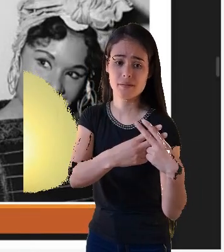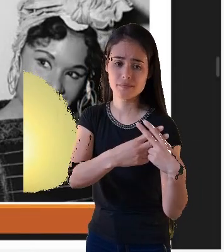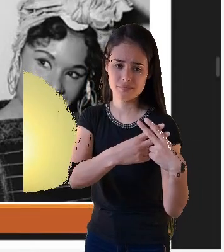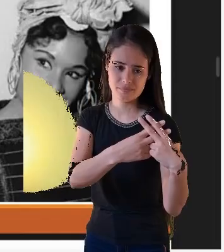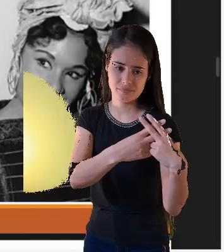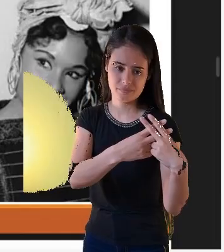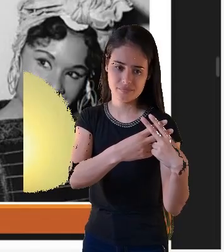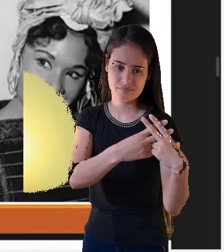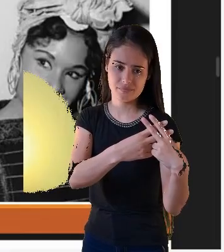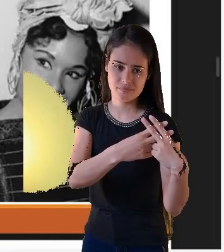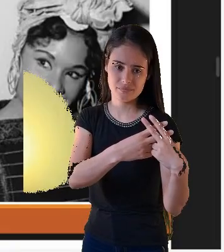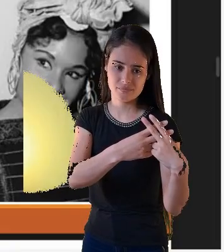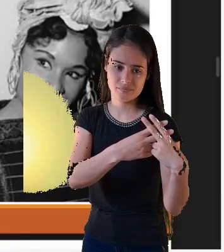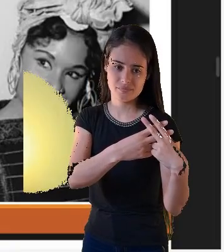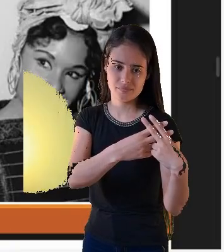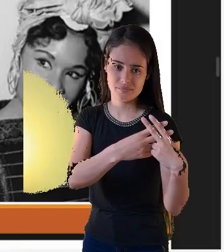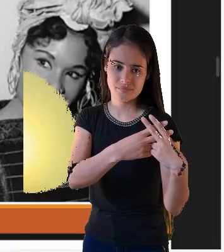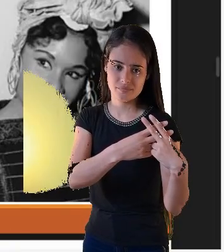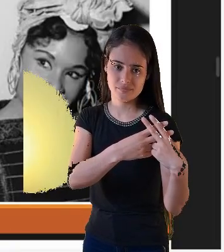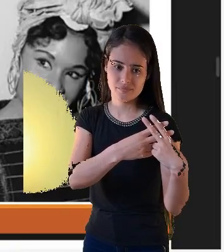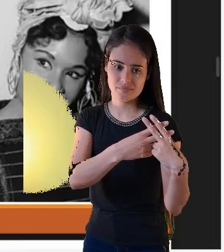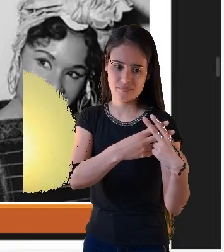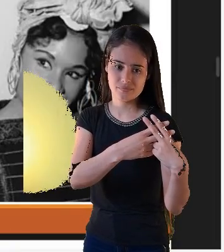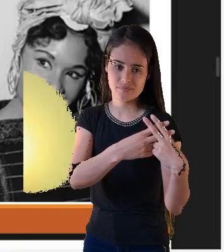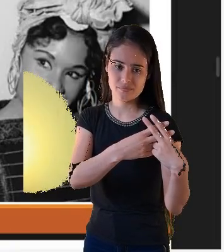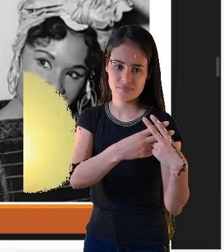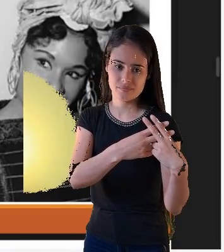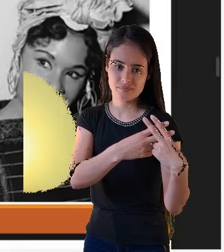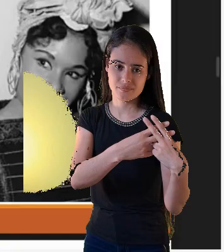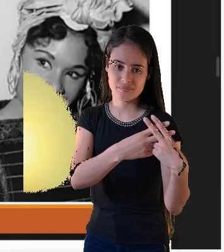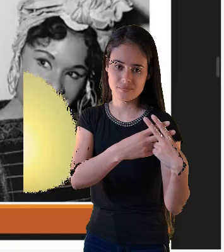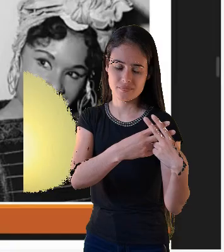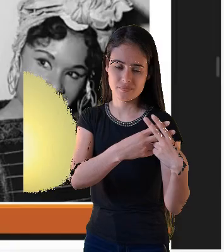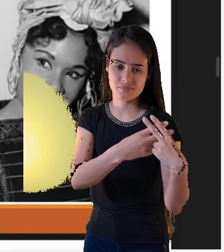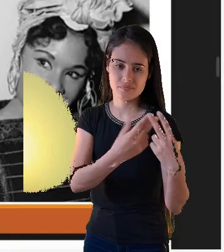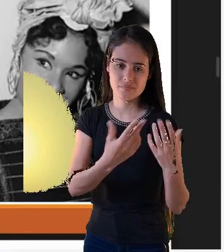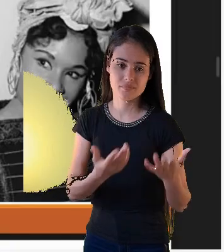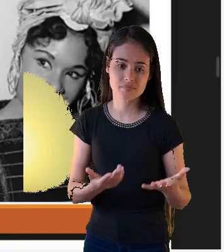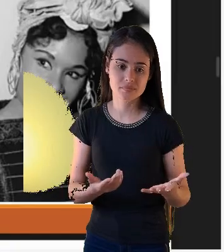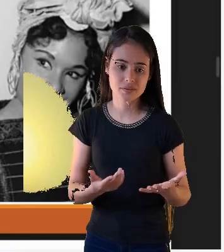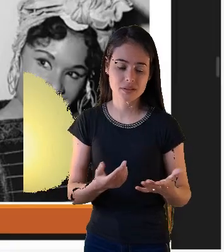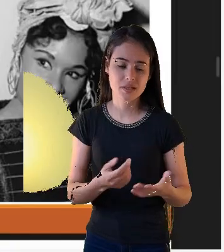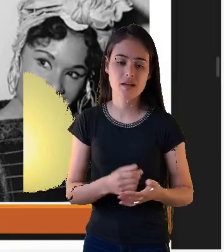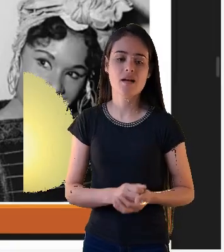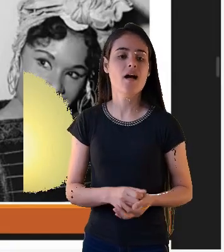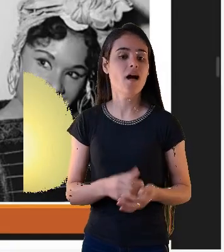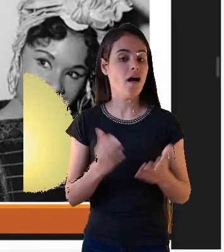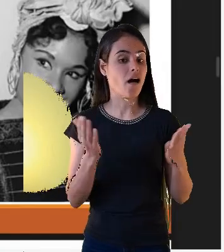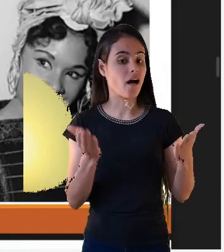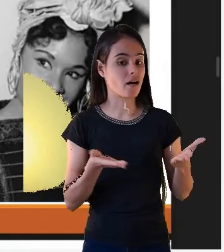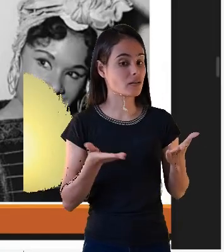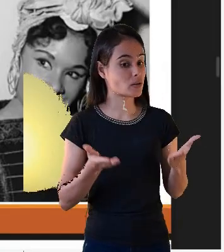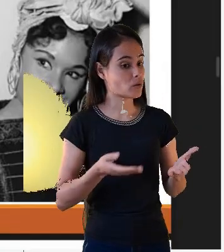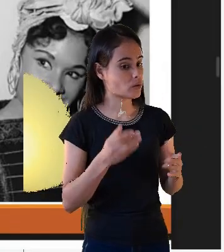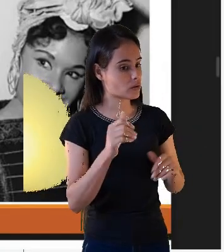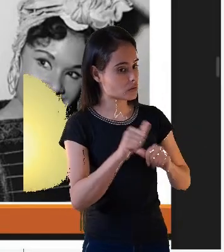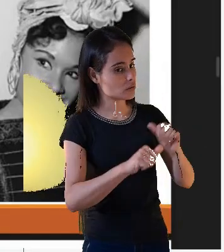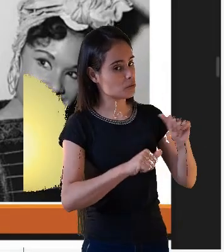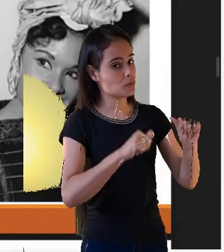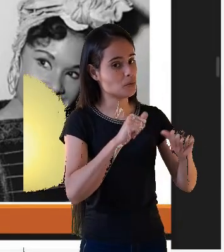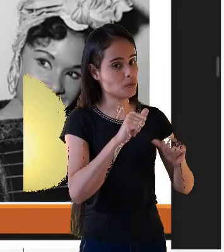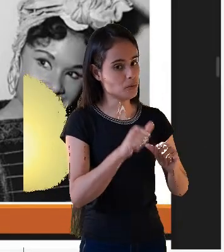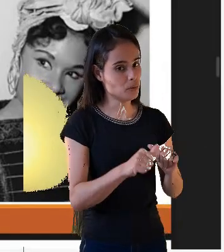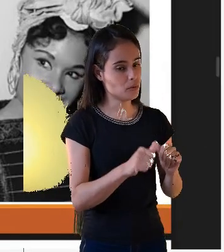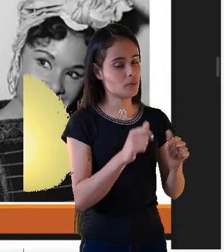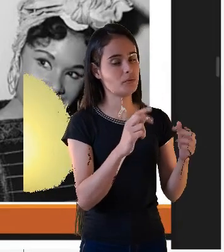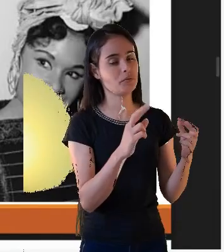Brasil? Eram pessoas negras. Então existiram várias leis, né, mas não tinha nada